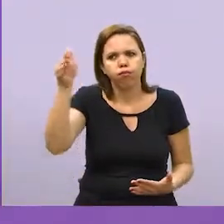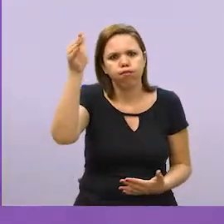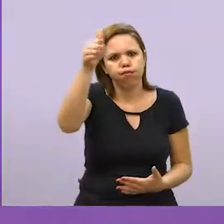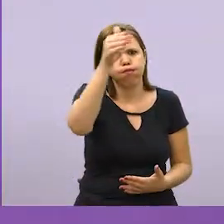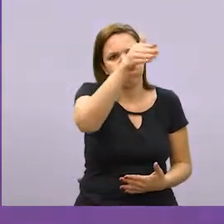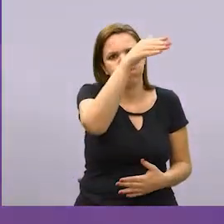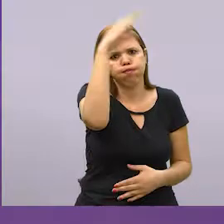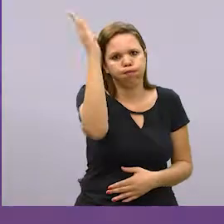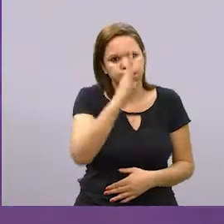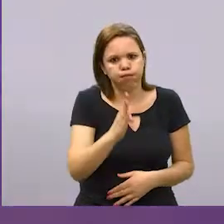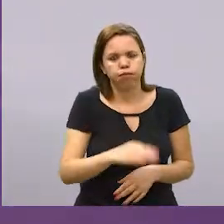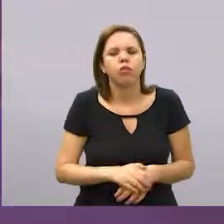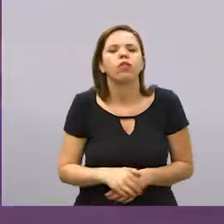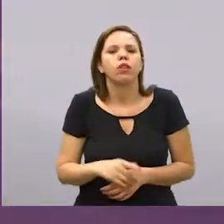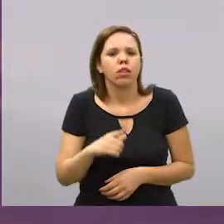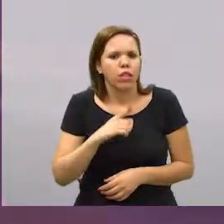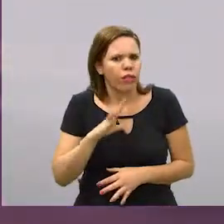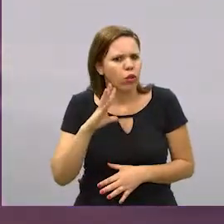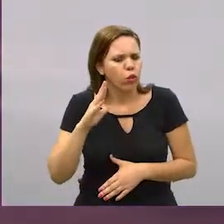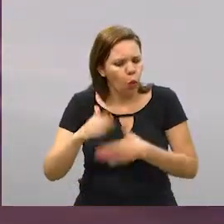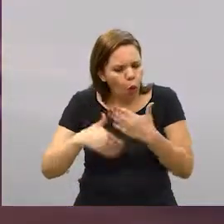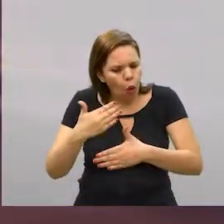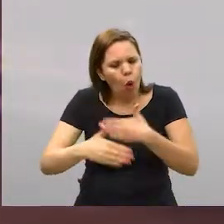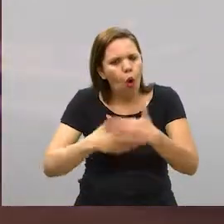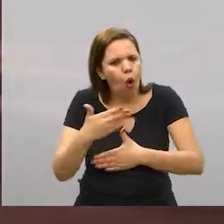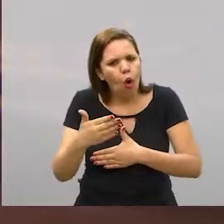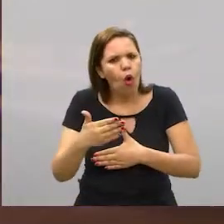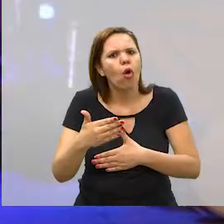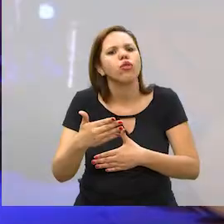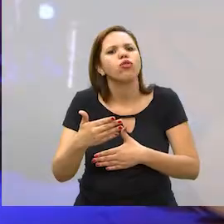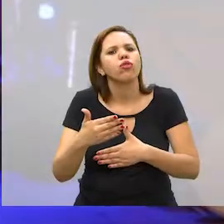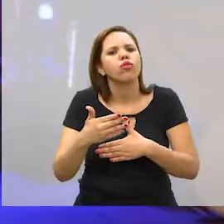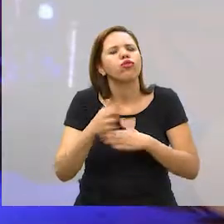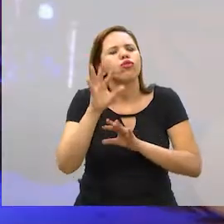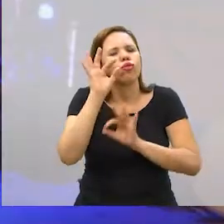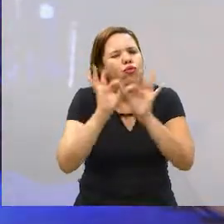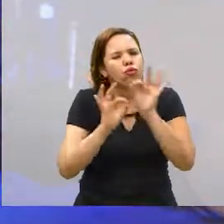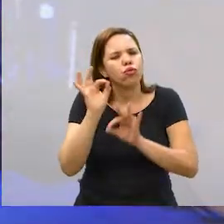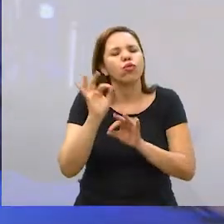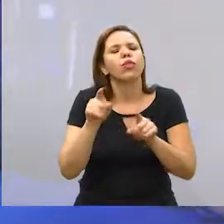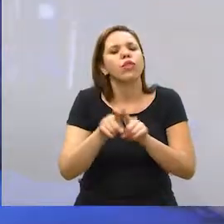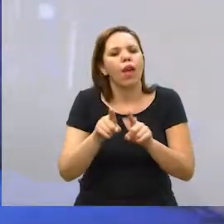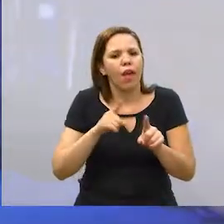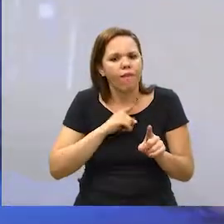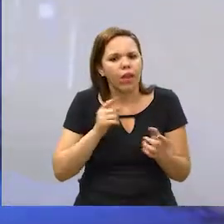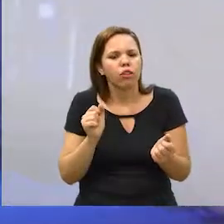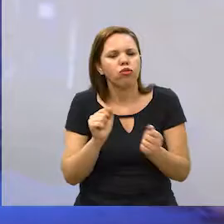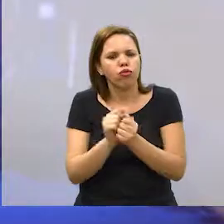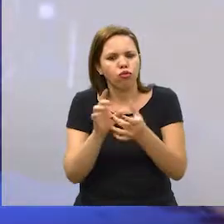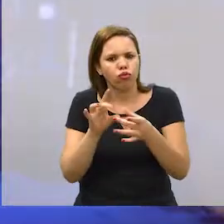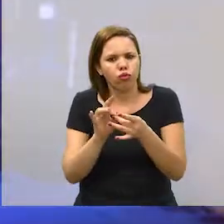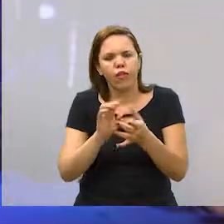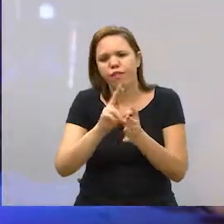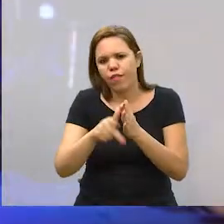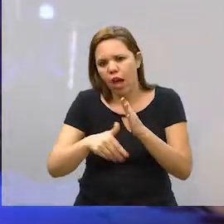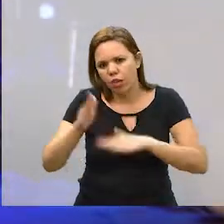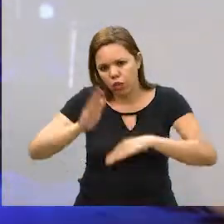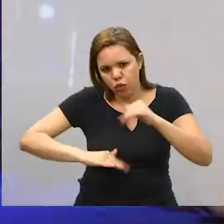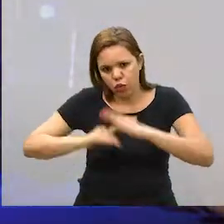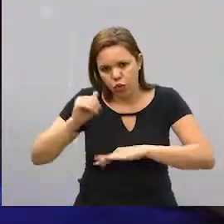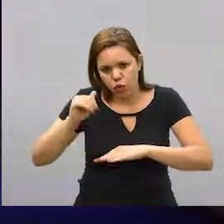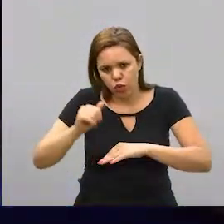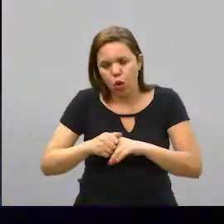roda várias regiões do Brasil, teve todo um processo de formatação que contou com a colaboração de